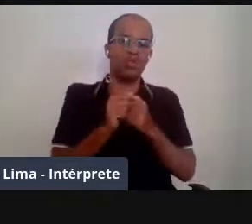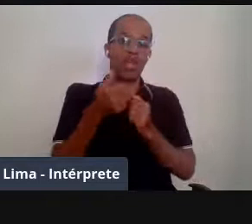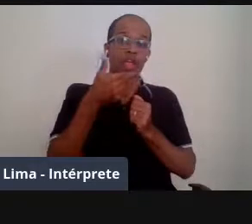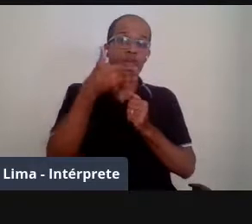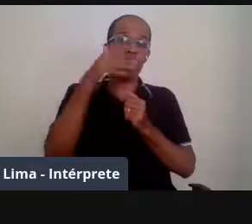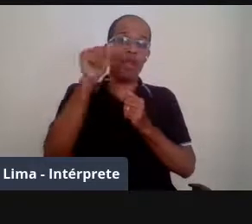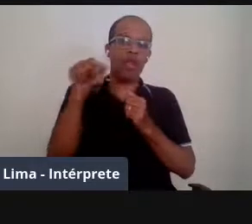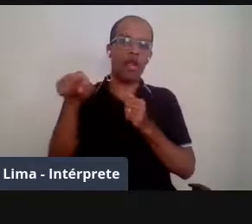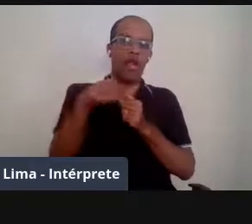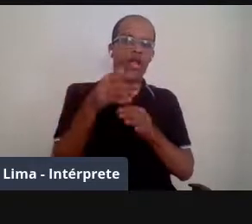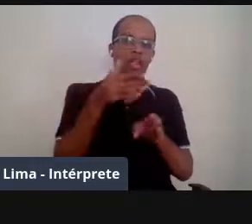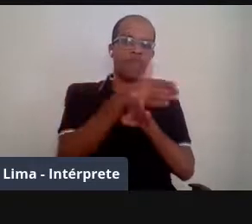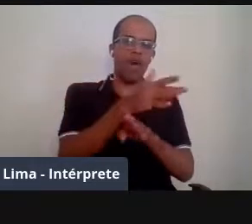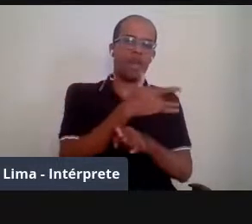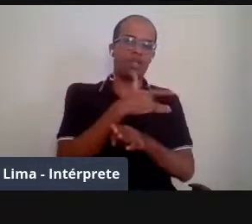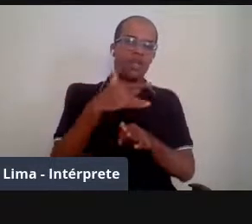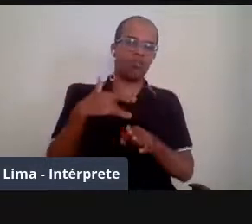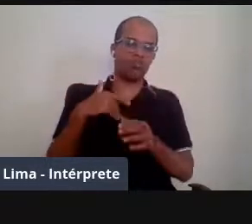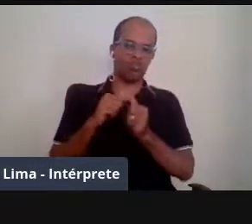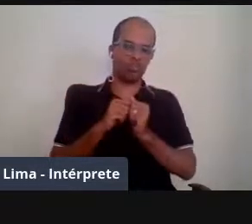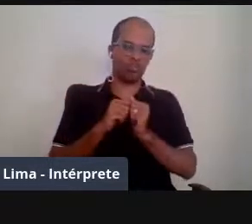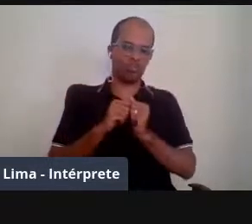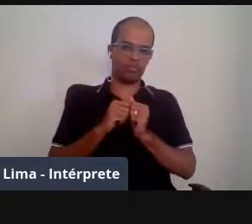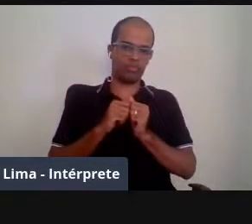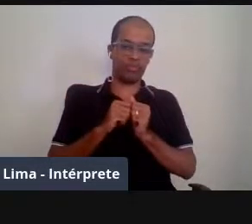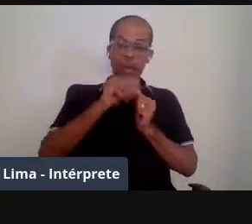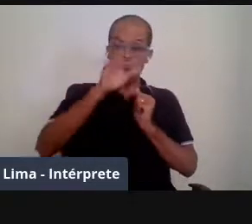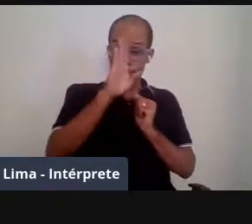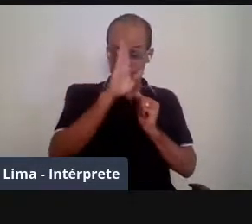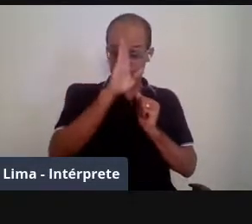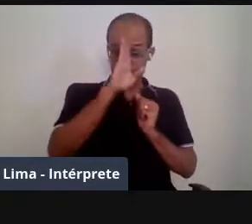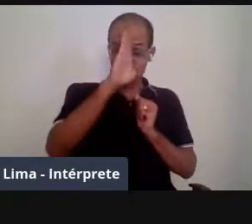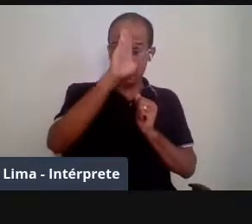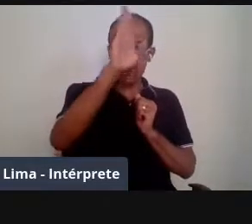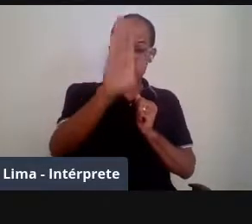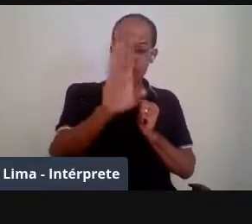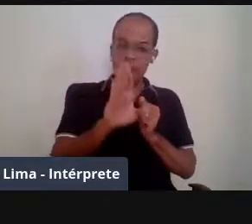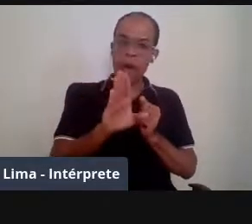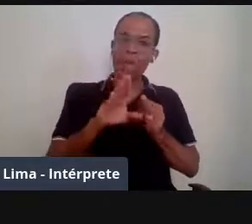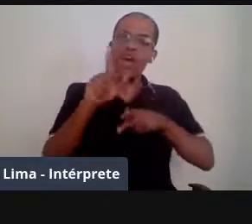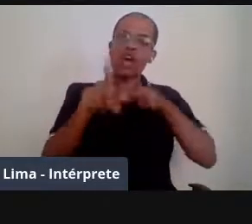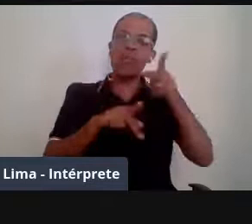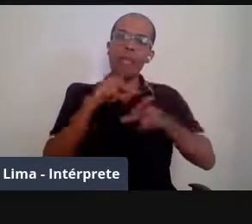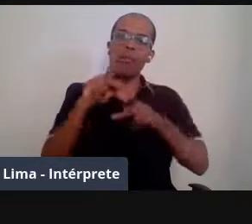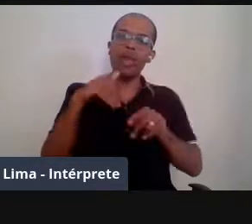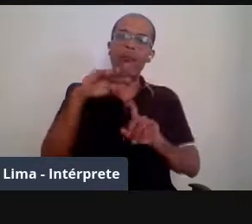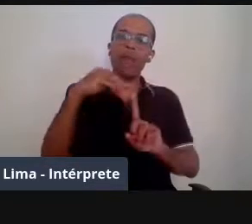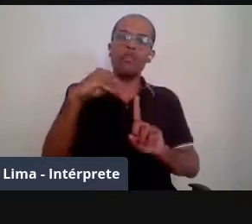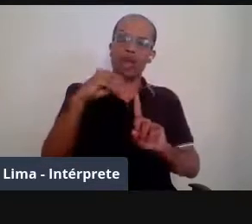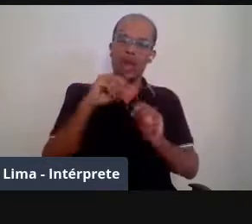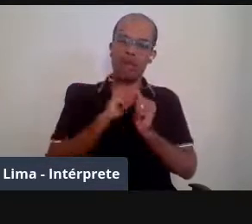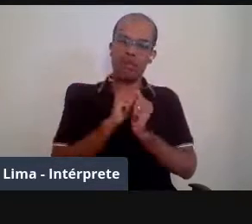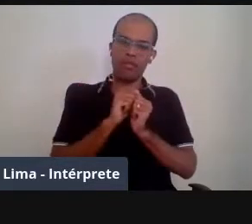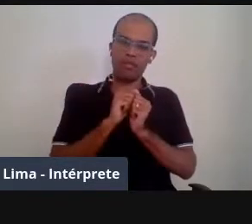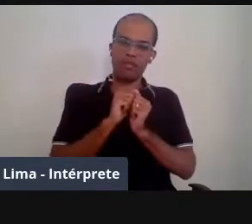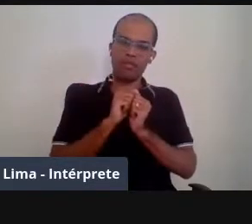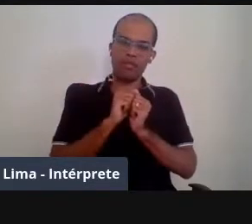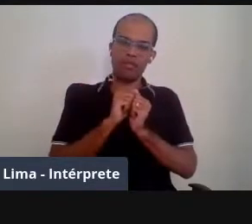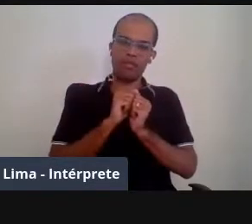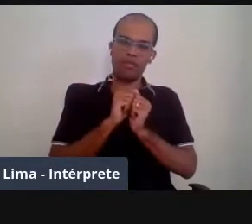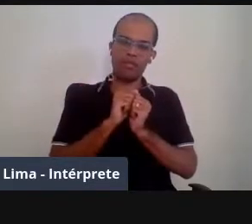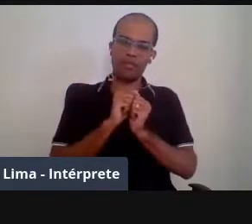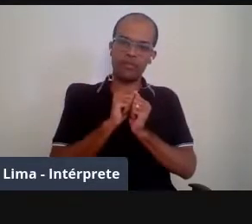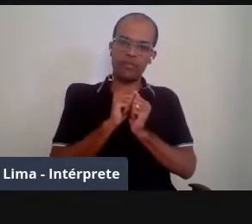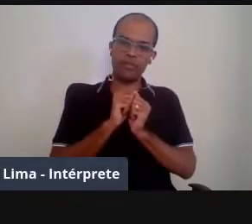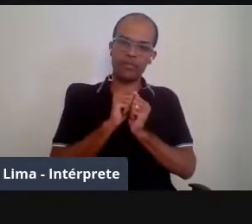à saúde da população, principalmente a mais carente? Quem pegar aqui só, porque você tem que